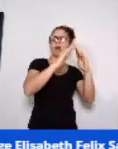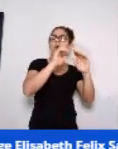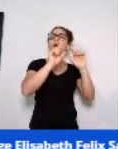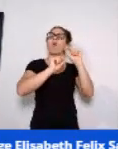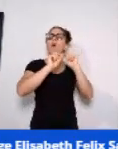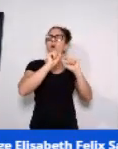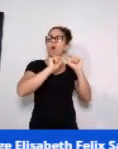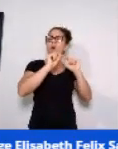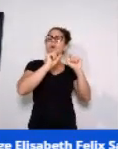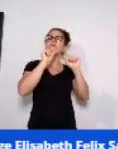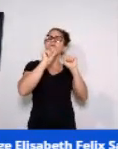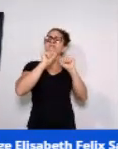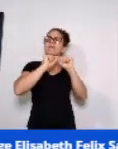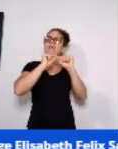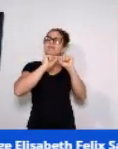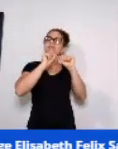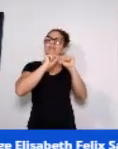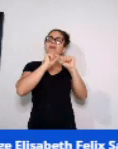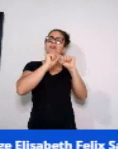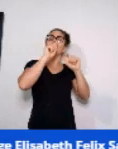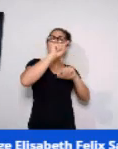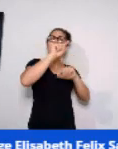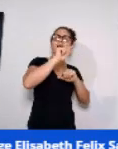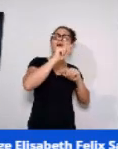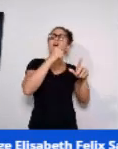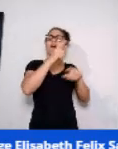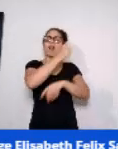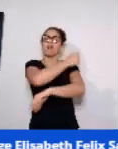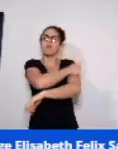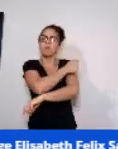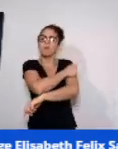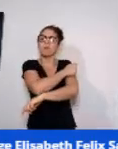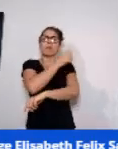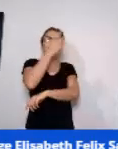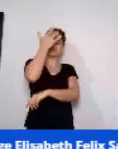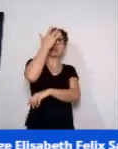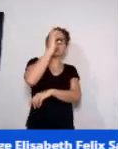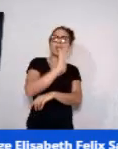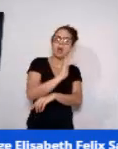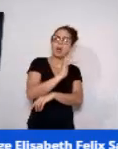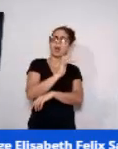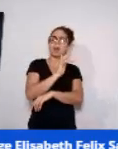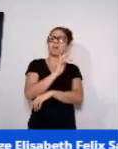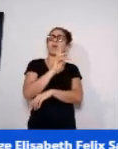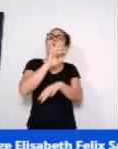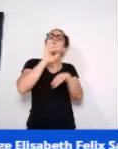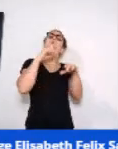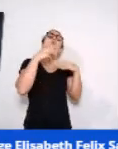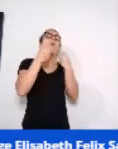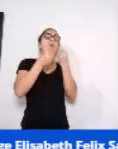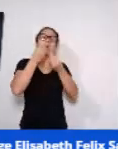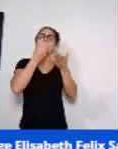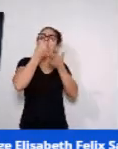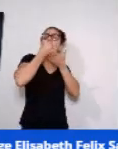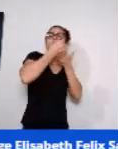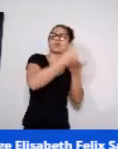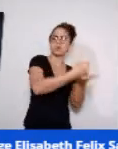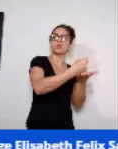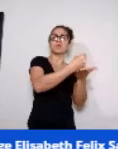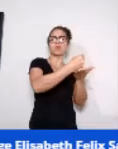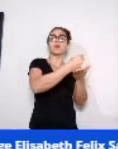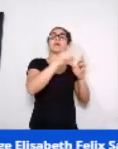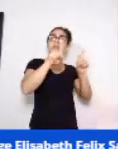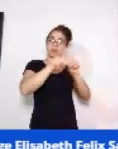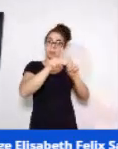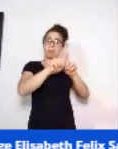essas lacunas existentes, o que o aluno ainda não sabe, o que eu posso auxiliar ele, para que eu possa auxiliar os pais